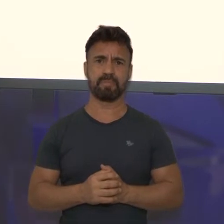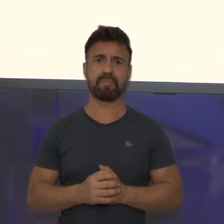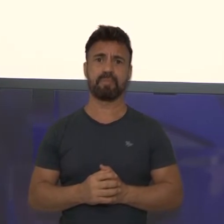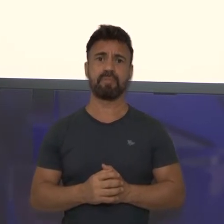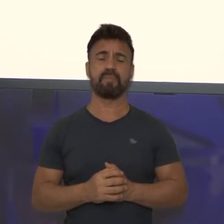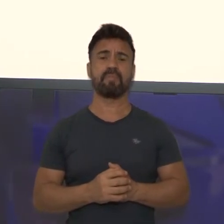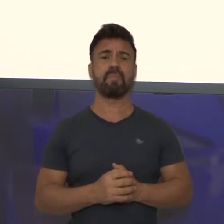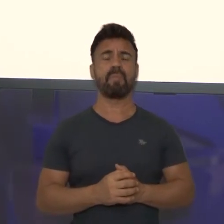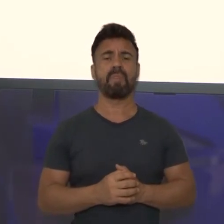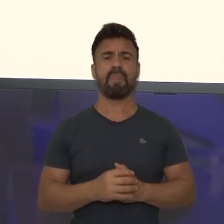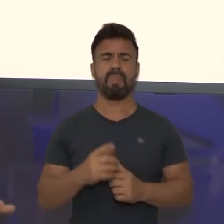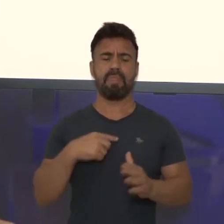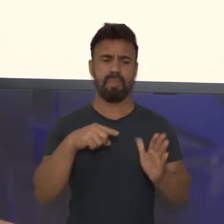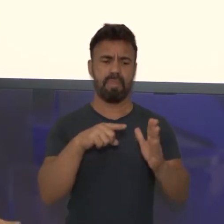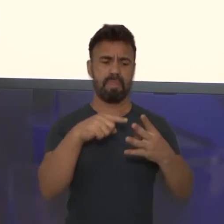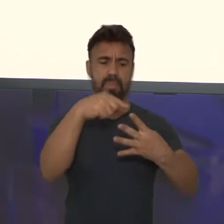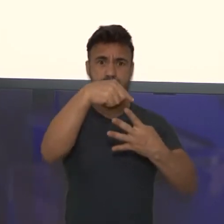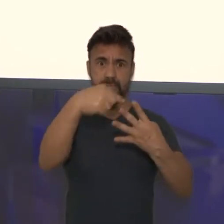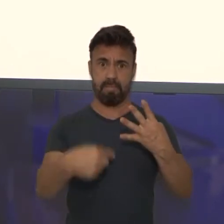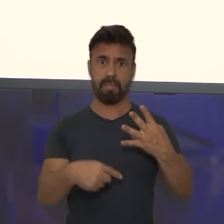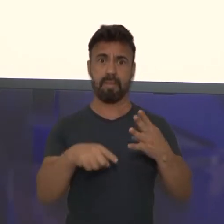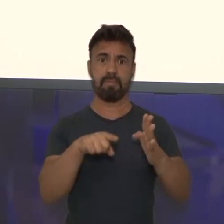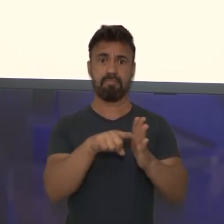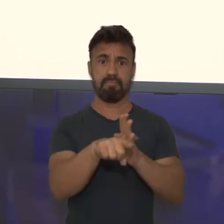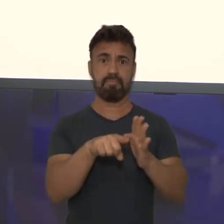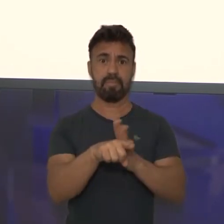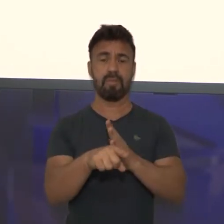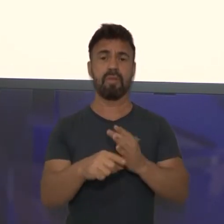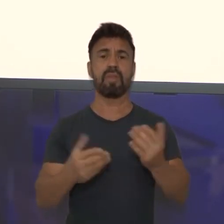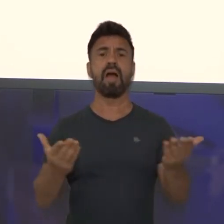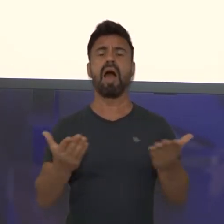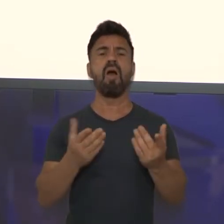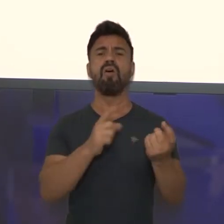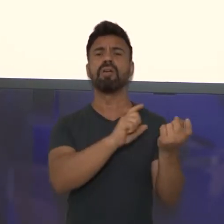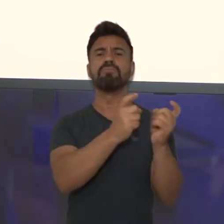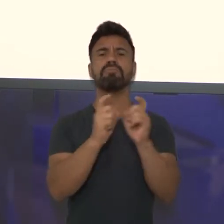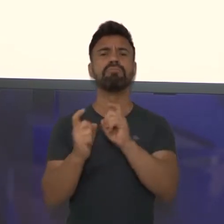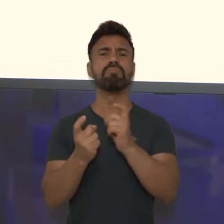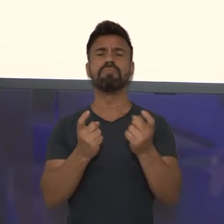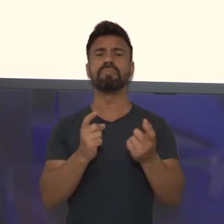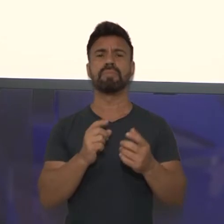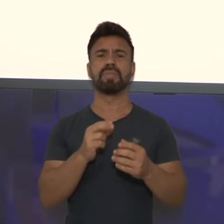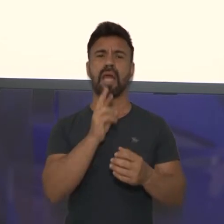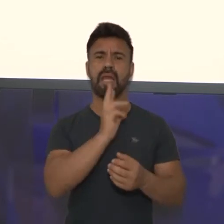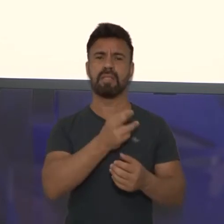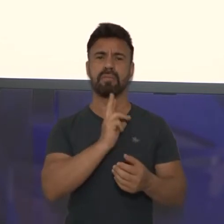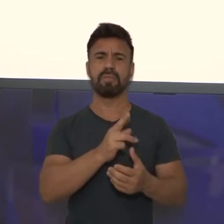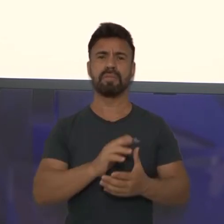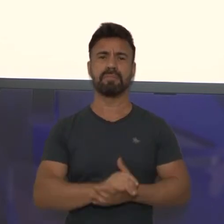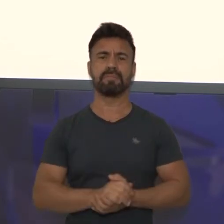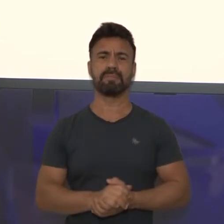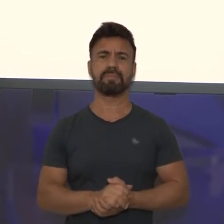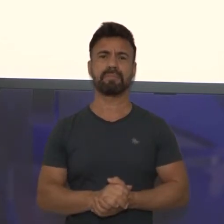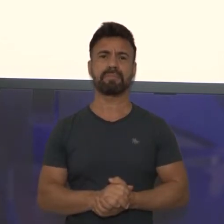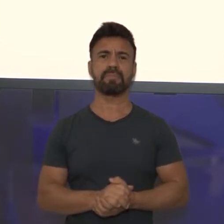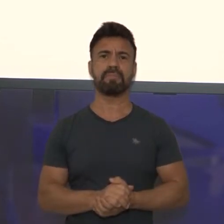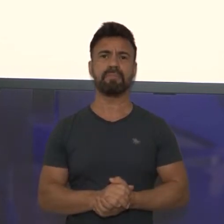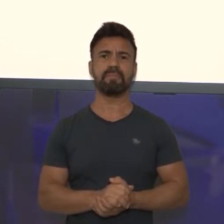breve questionáriozinho com 4 questões e a gente agora vai debater um pouco, vai responder essas questões agora, tá